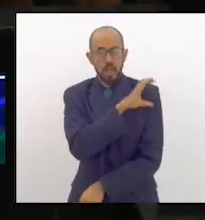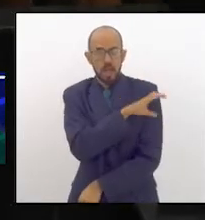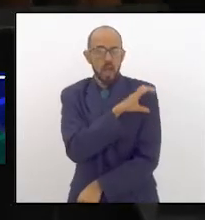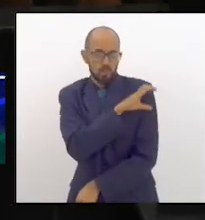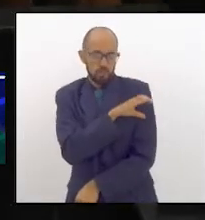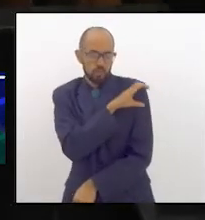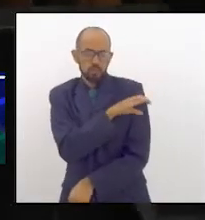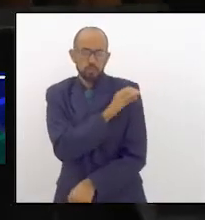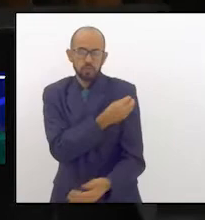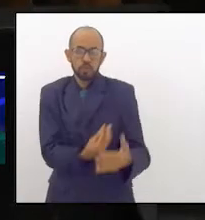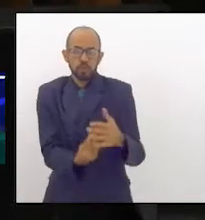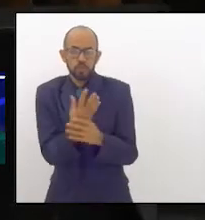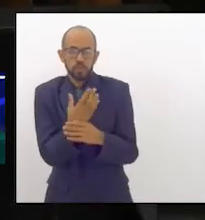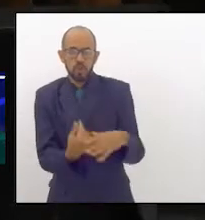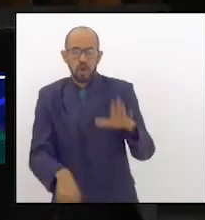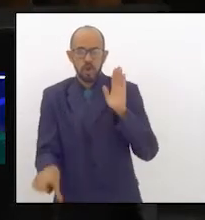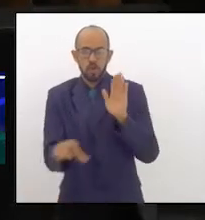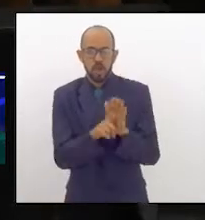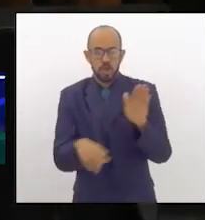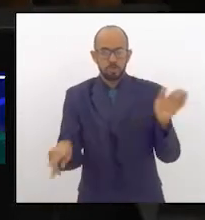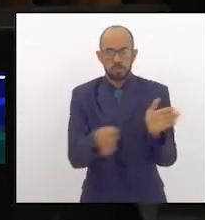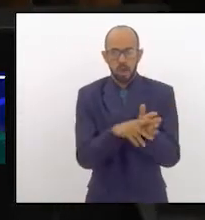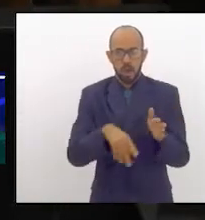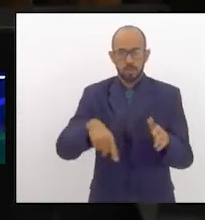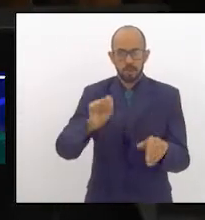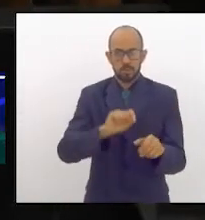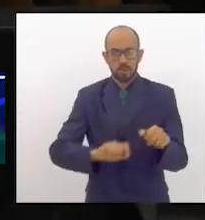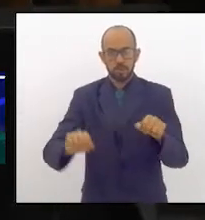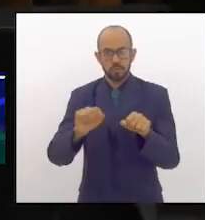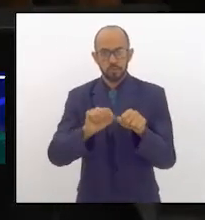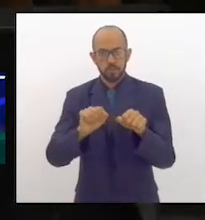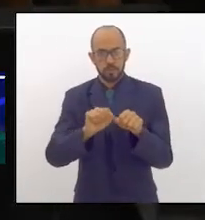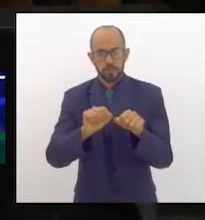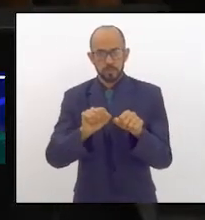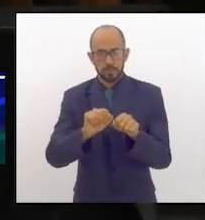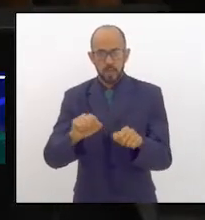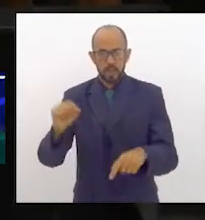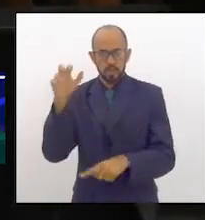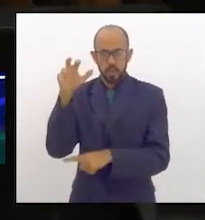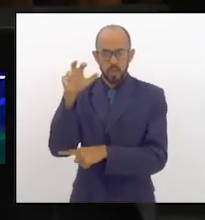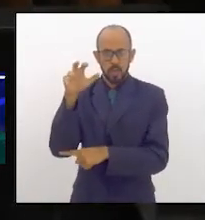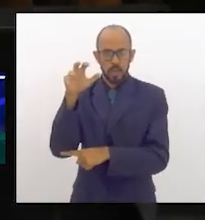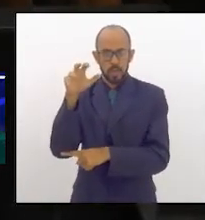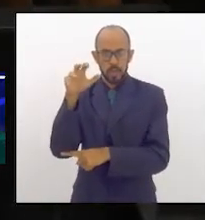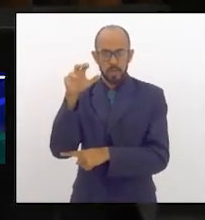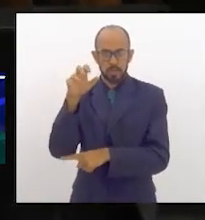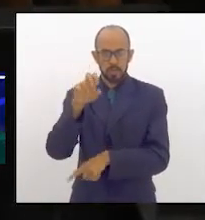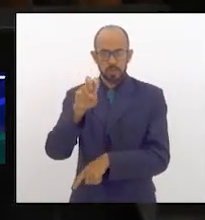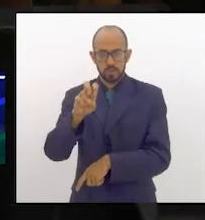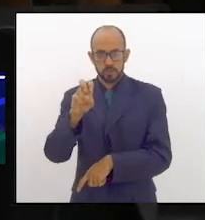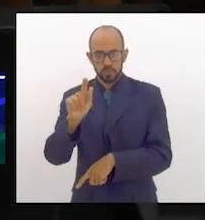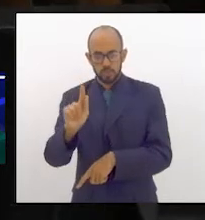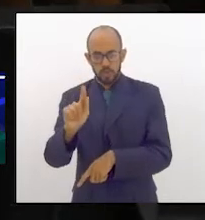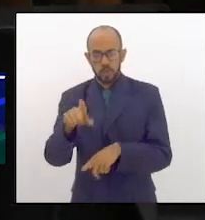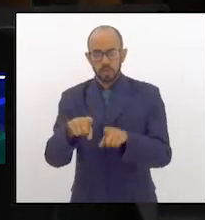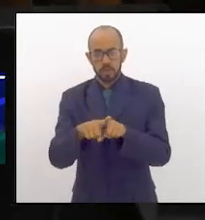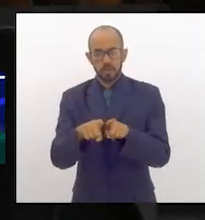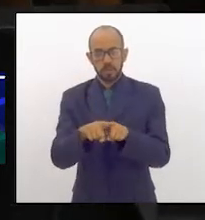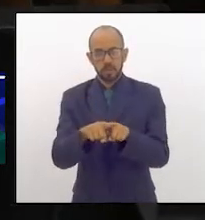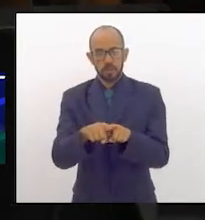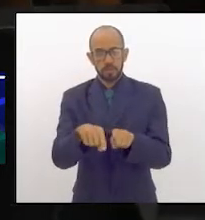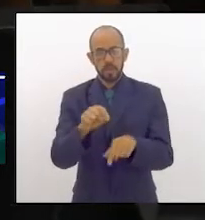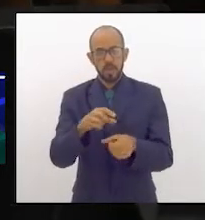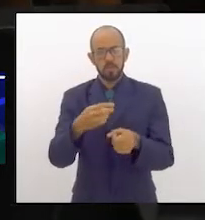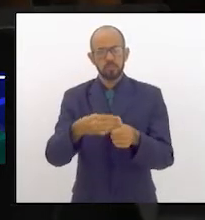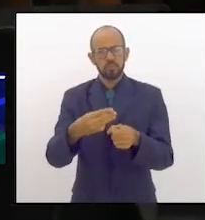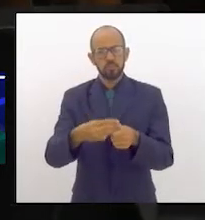a sua lei para a colocação de onde tem anos de tecnologia 5g o município de